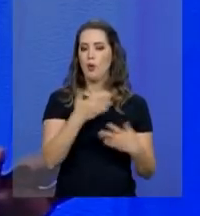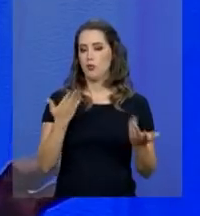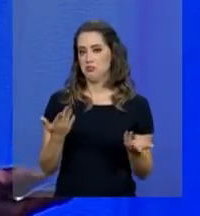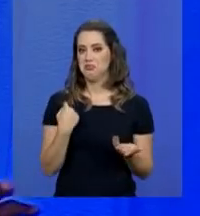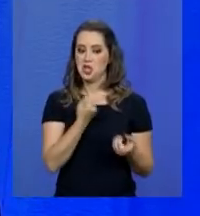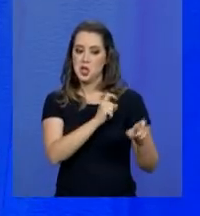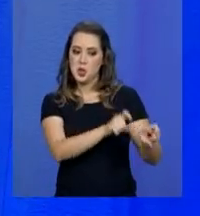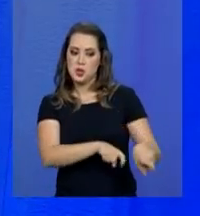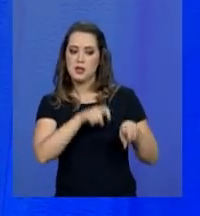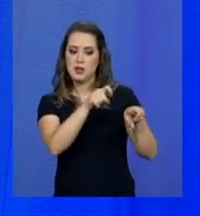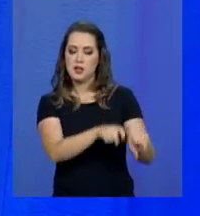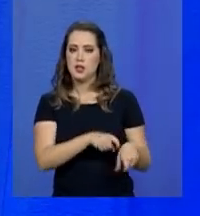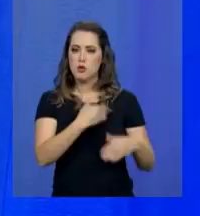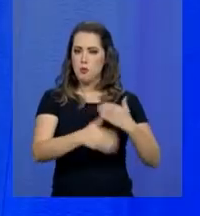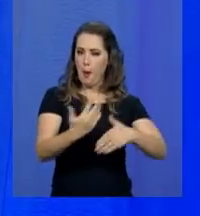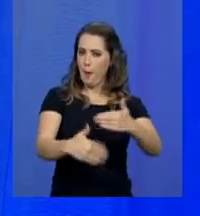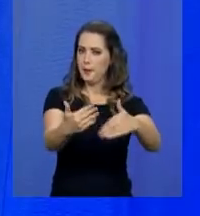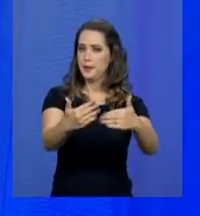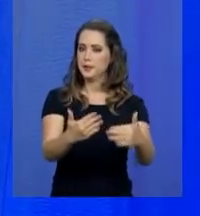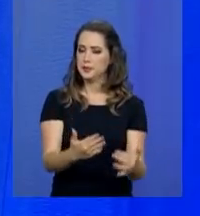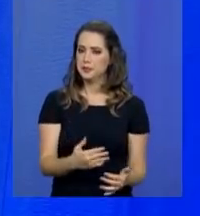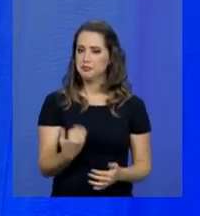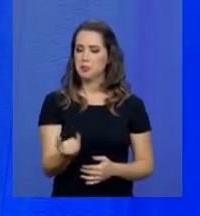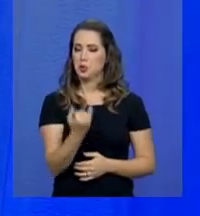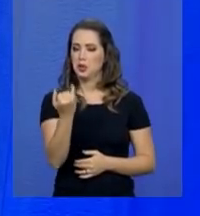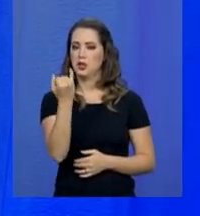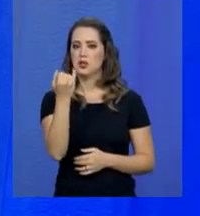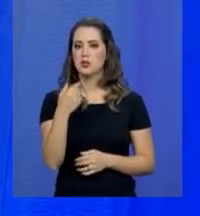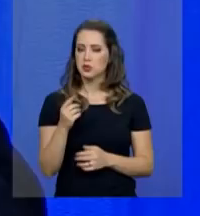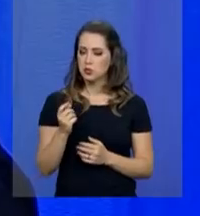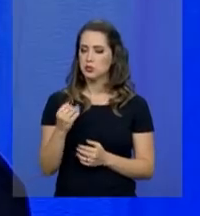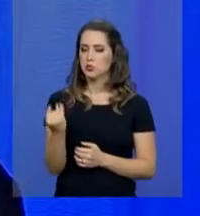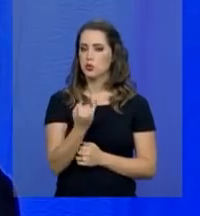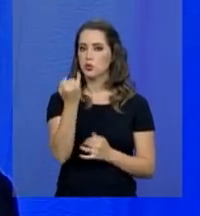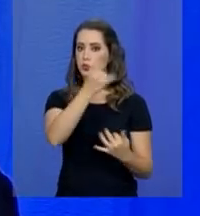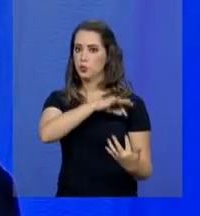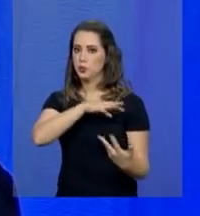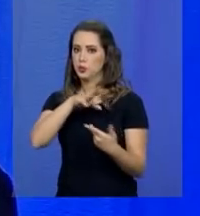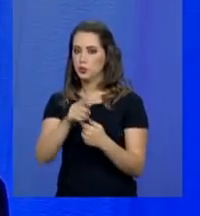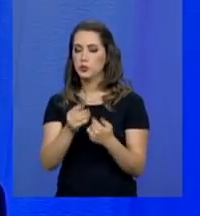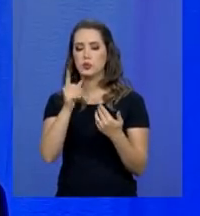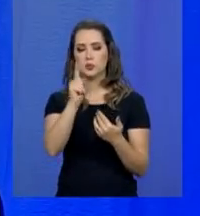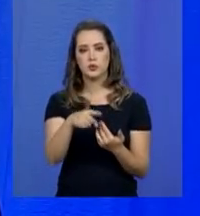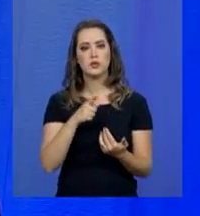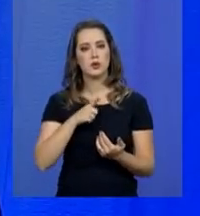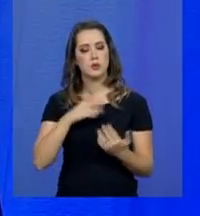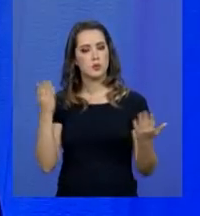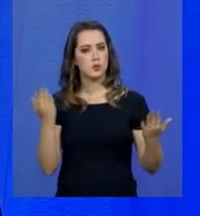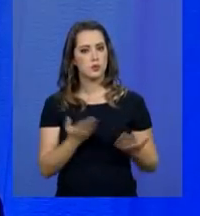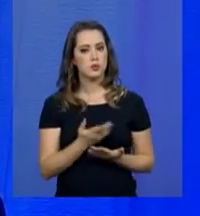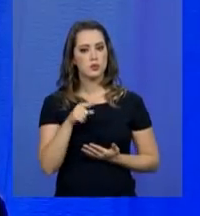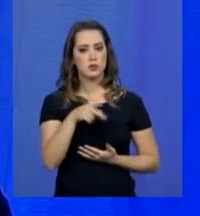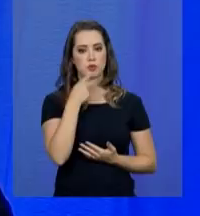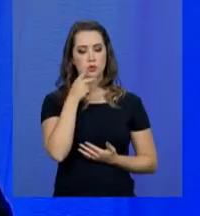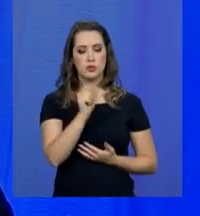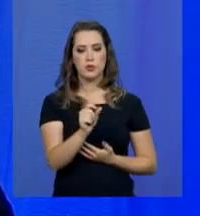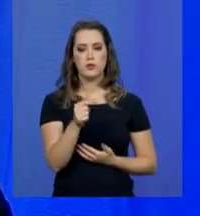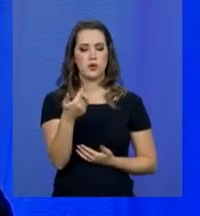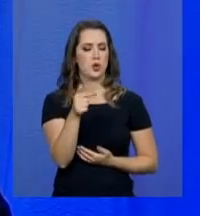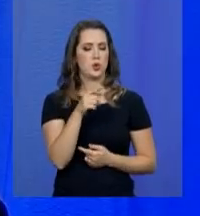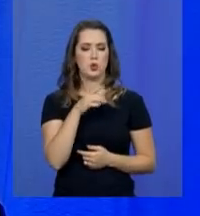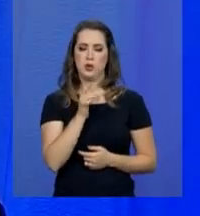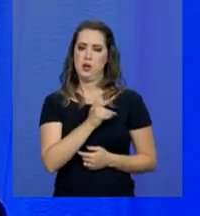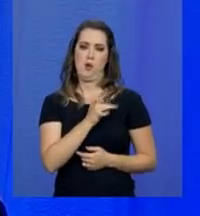agricultura é avançadíssima e competitiva. Temos hoje, eu digo isso sem medo de